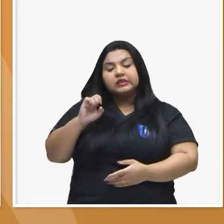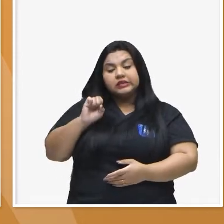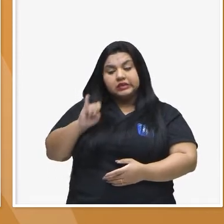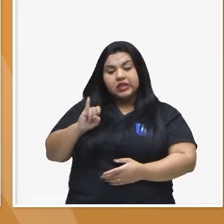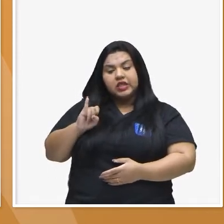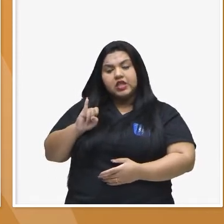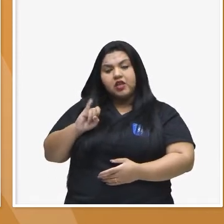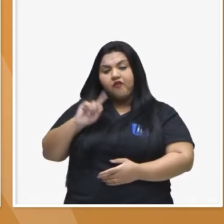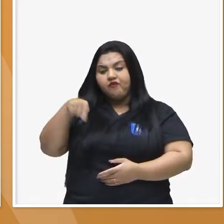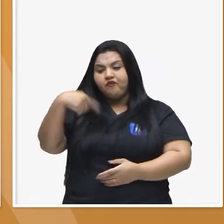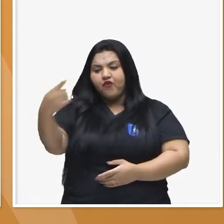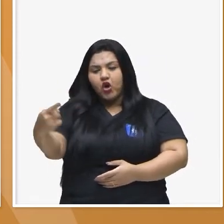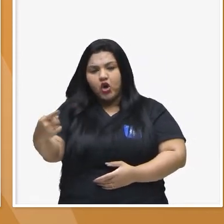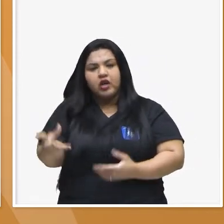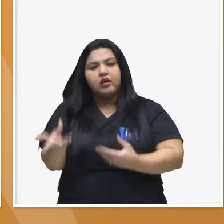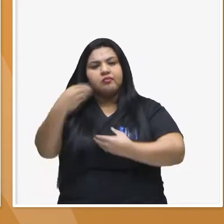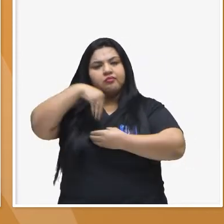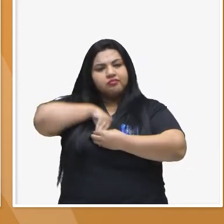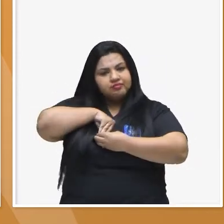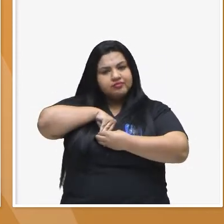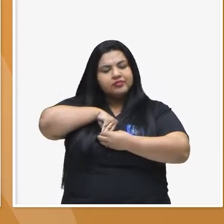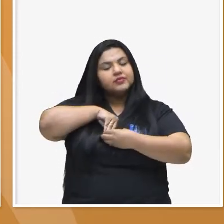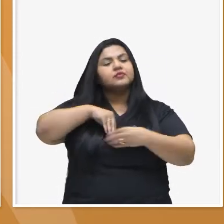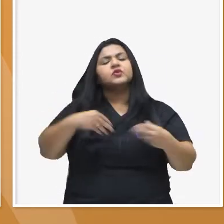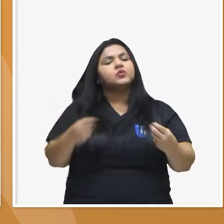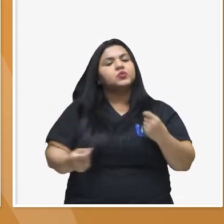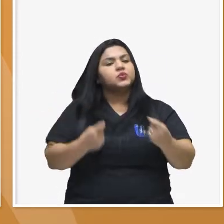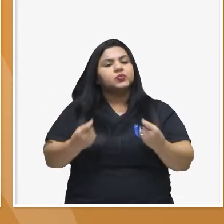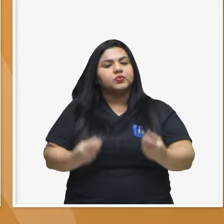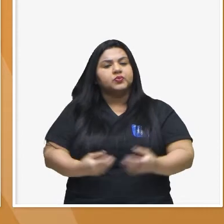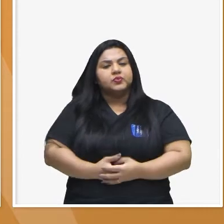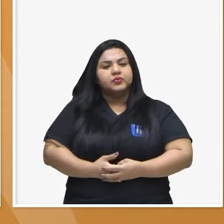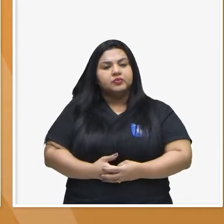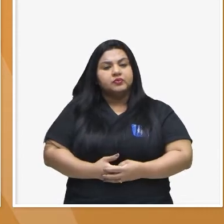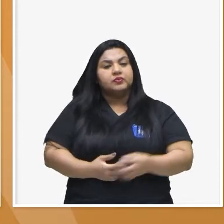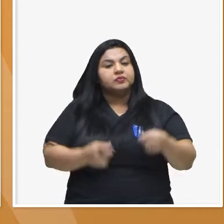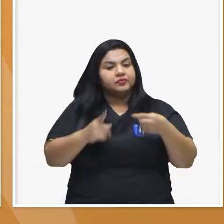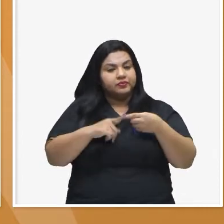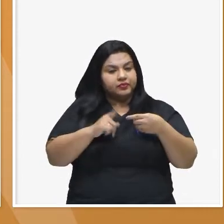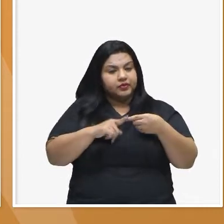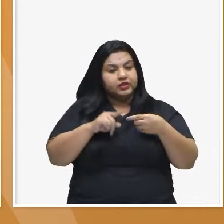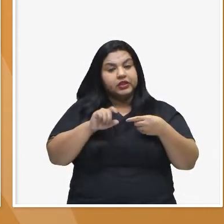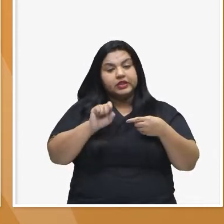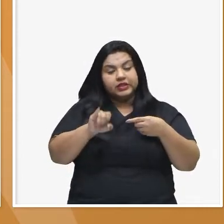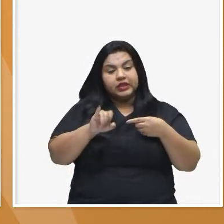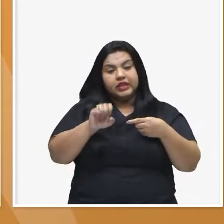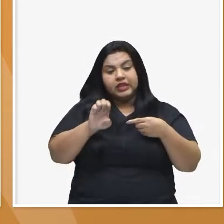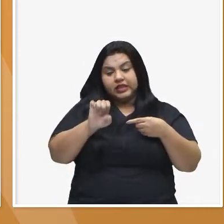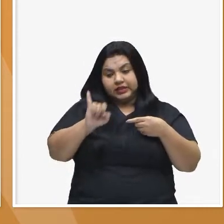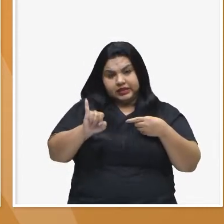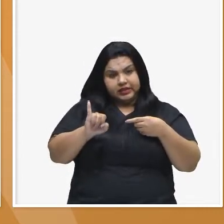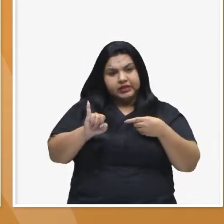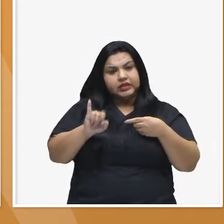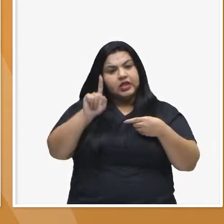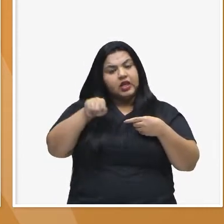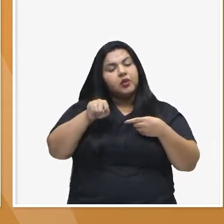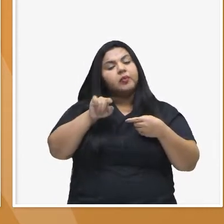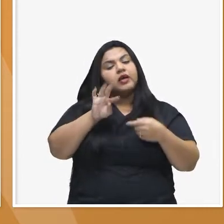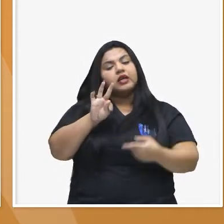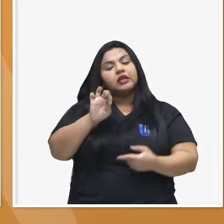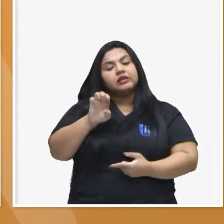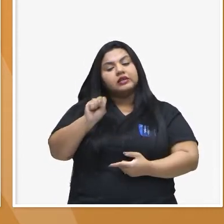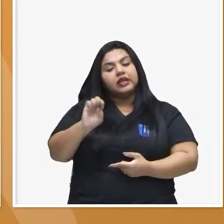si. Veja bem, o ser em si é uma tese,